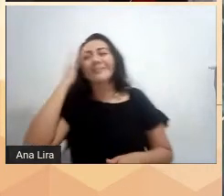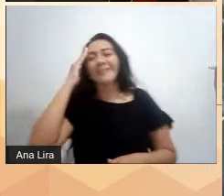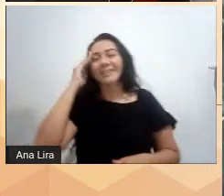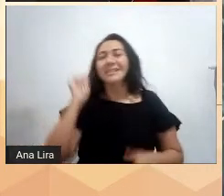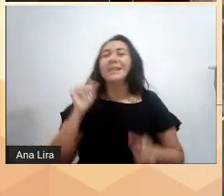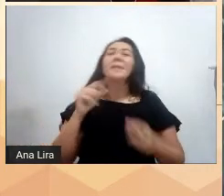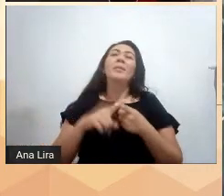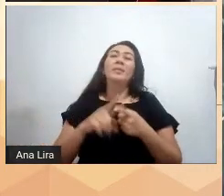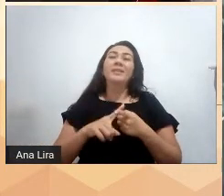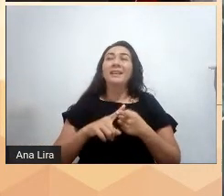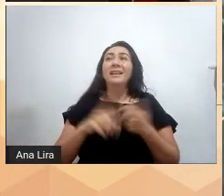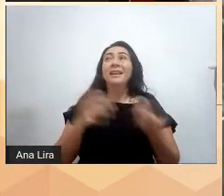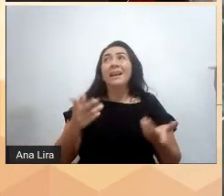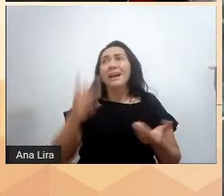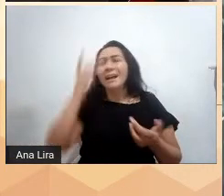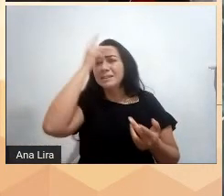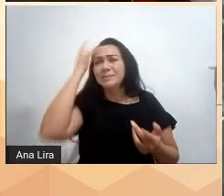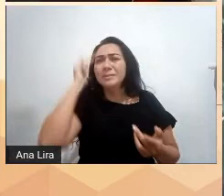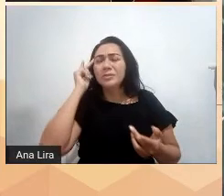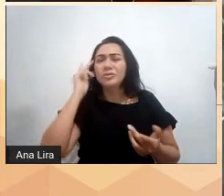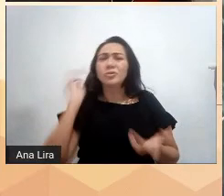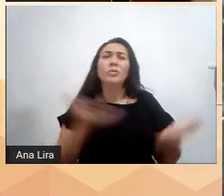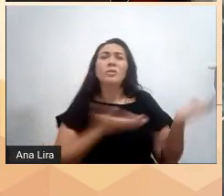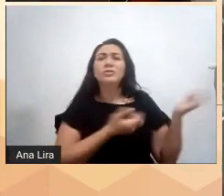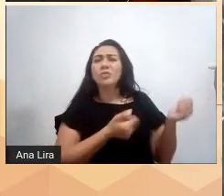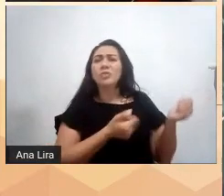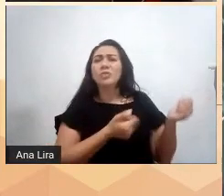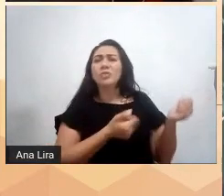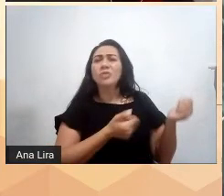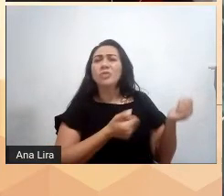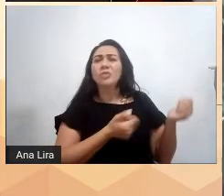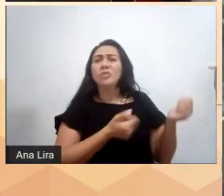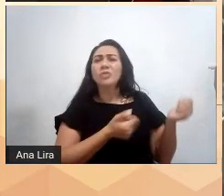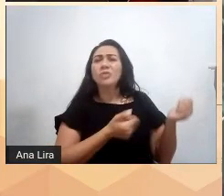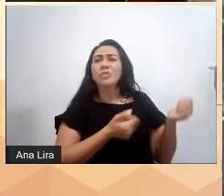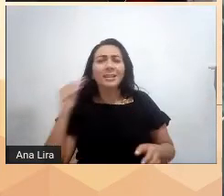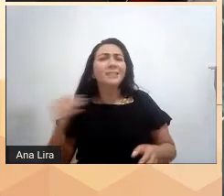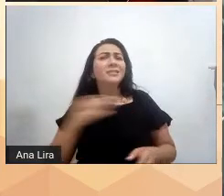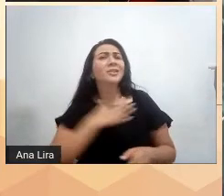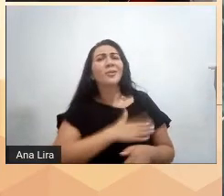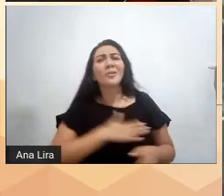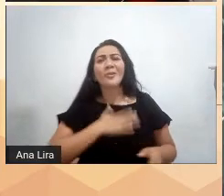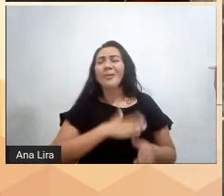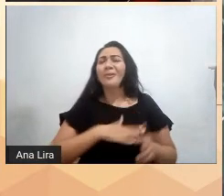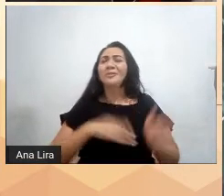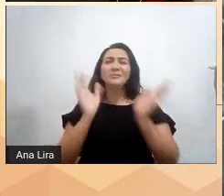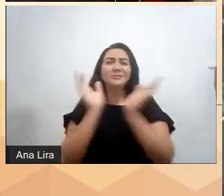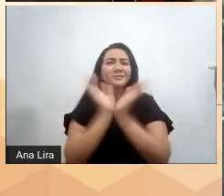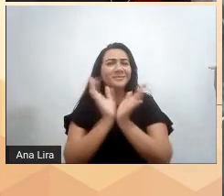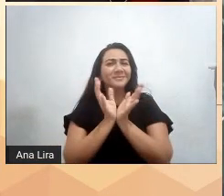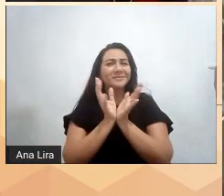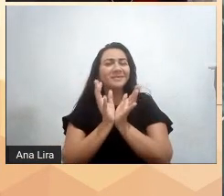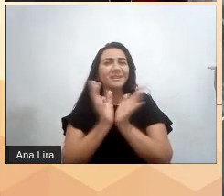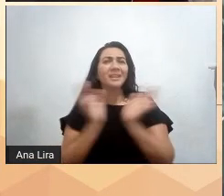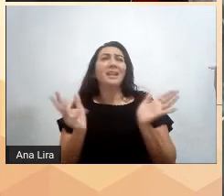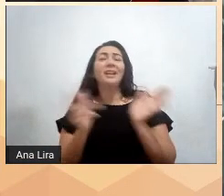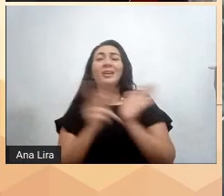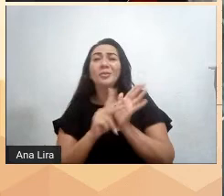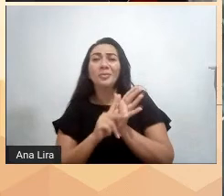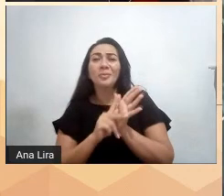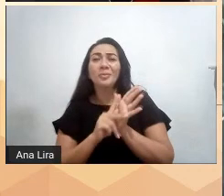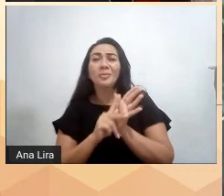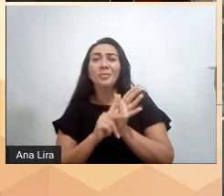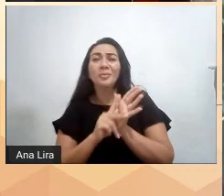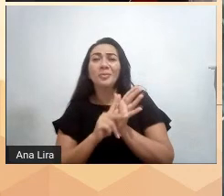algo que mexe muito comigo, que eu sei que eu estou trazendo algo muito bom para essa comunidade, né? Através desses projetos e, claro,